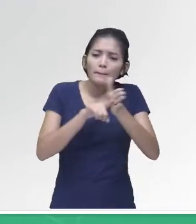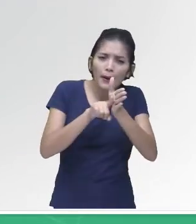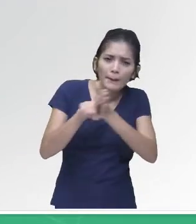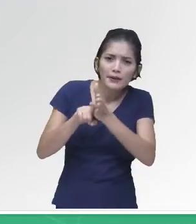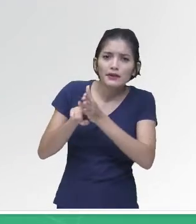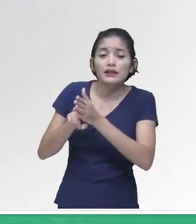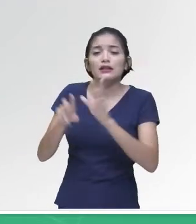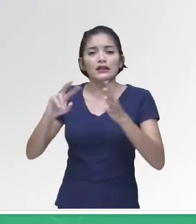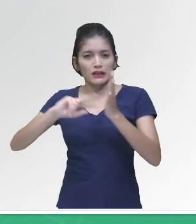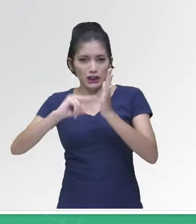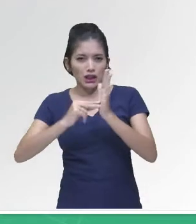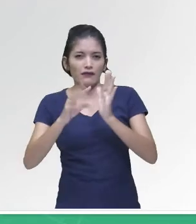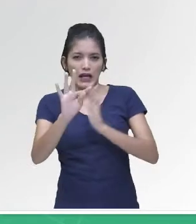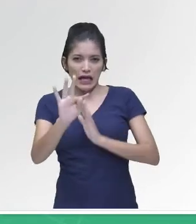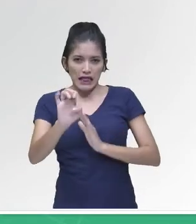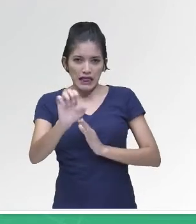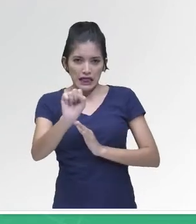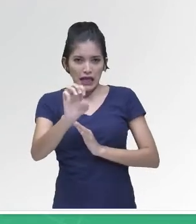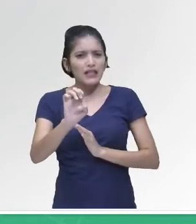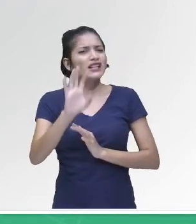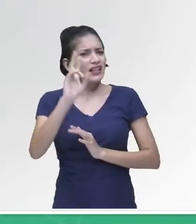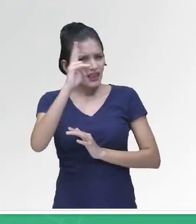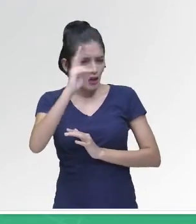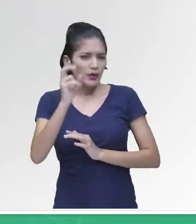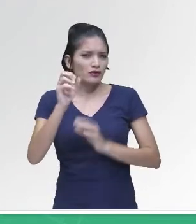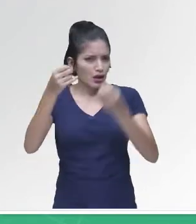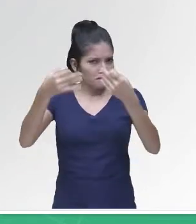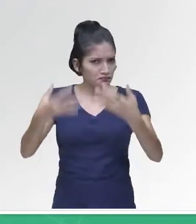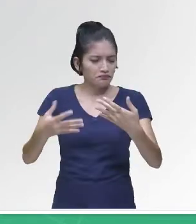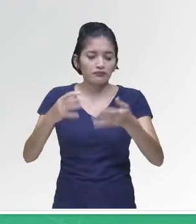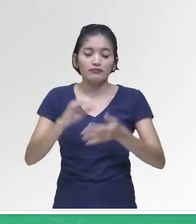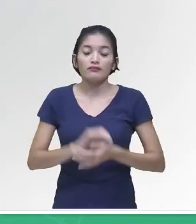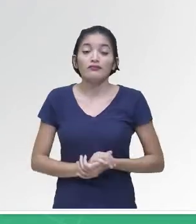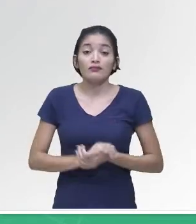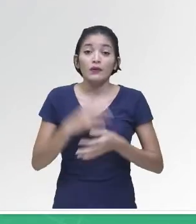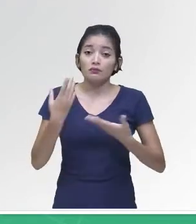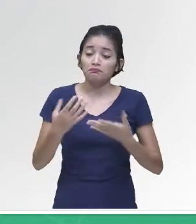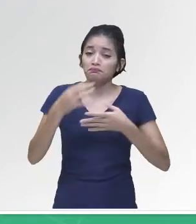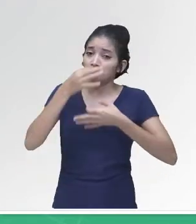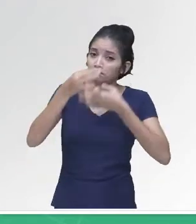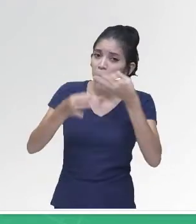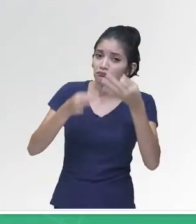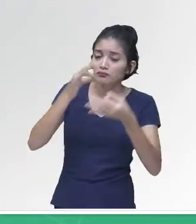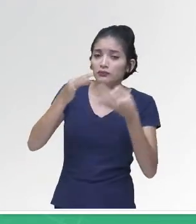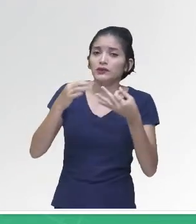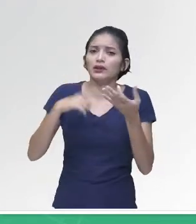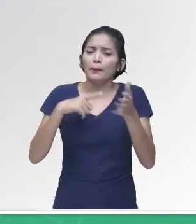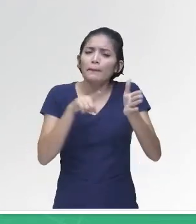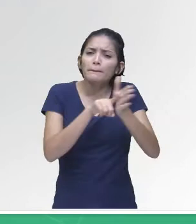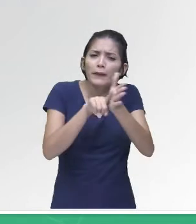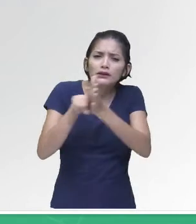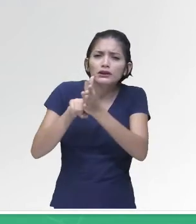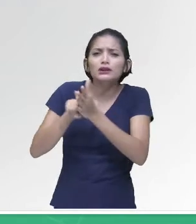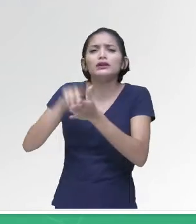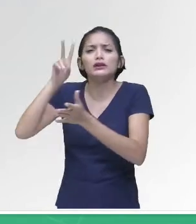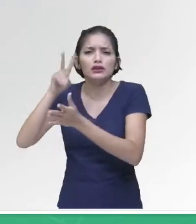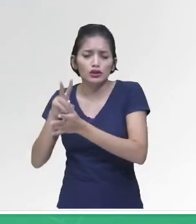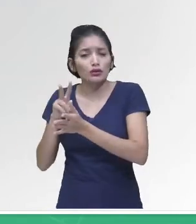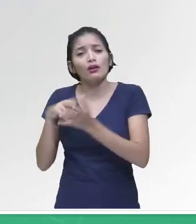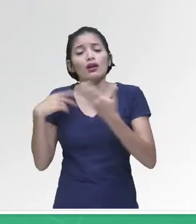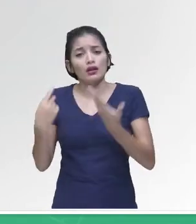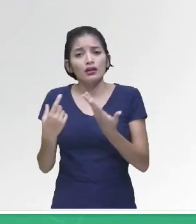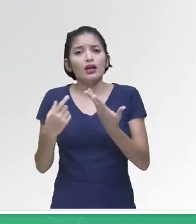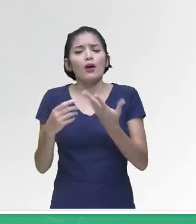a tese, que eu falei anteriormente para vocês, né? Esses argumentos que sustentam a posição defendida,